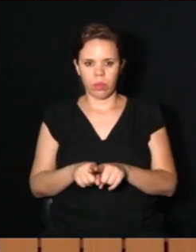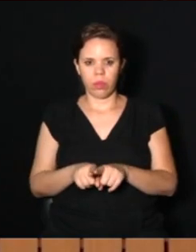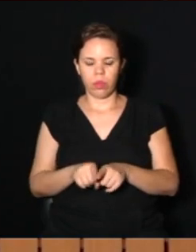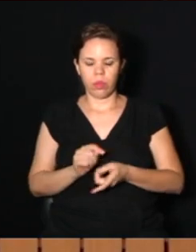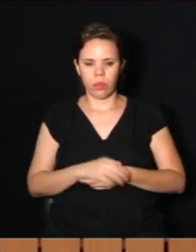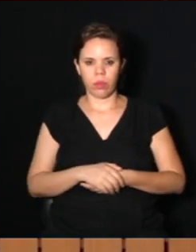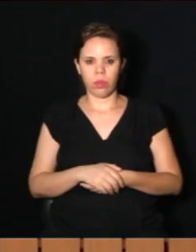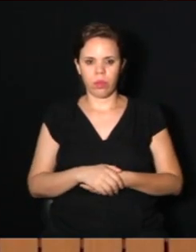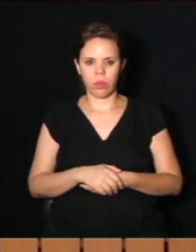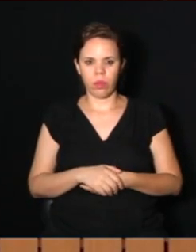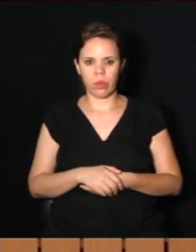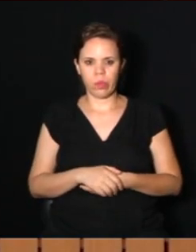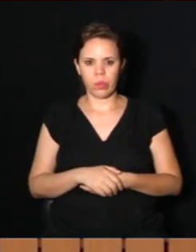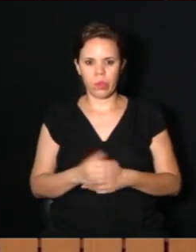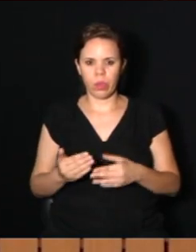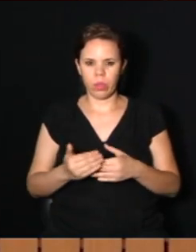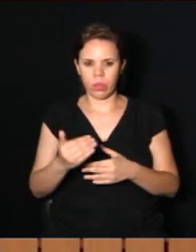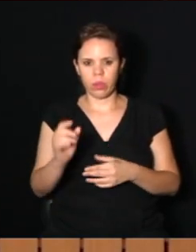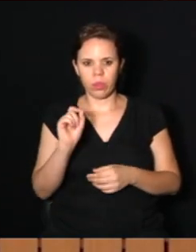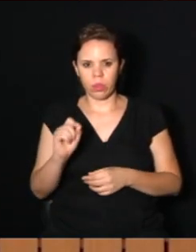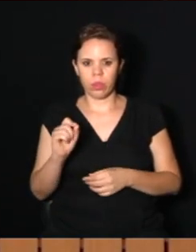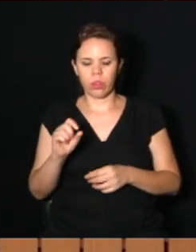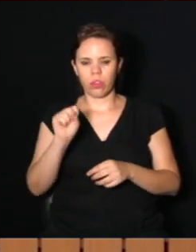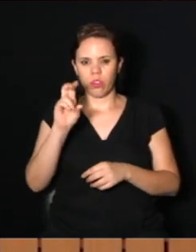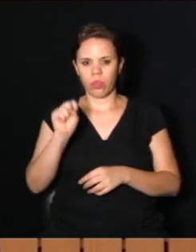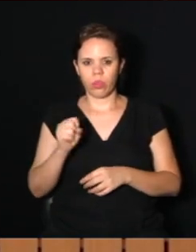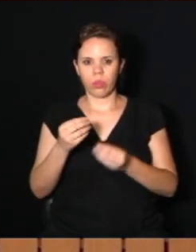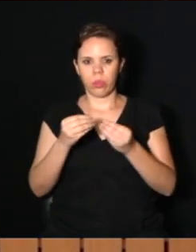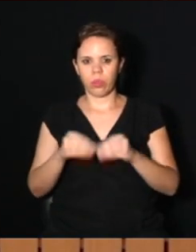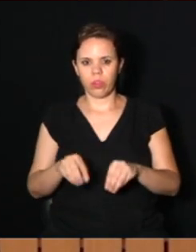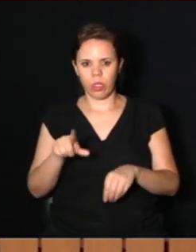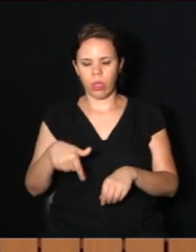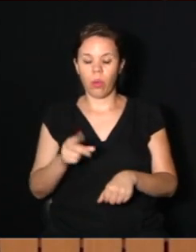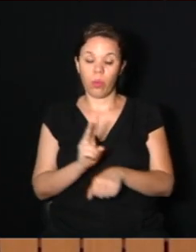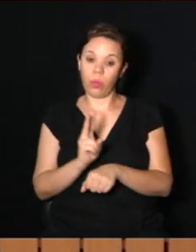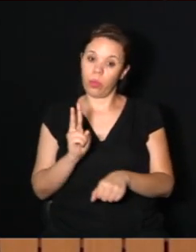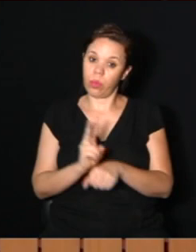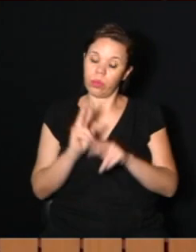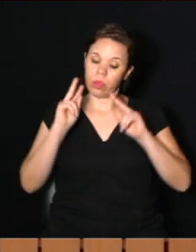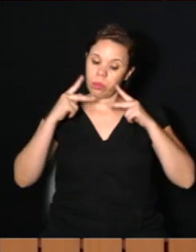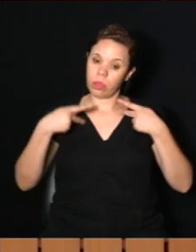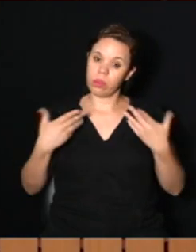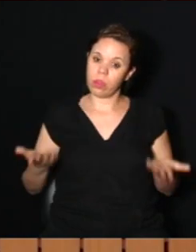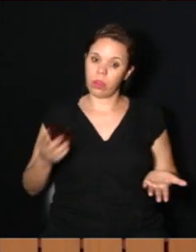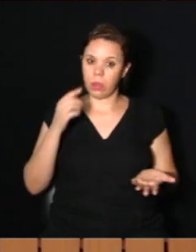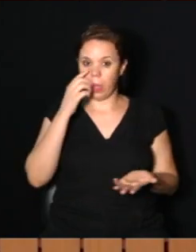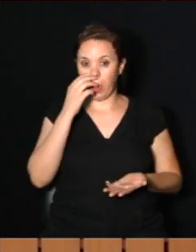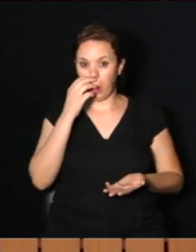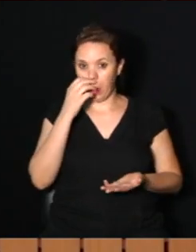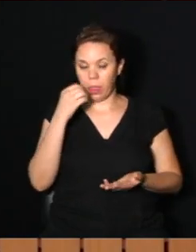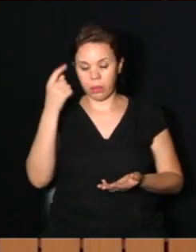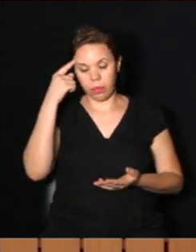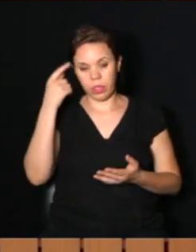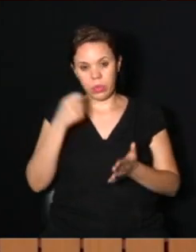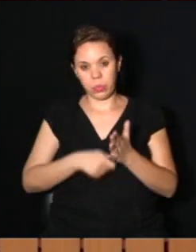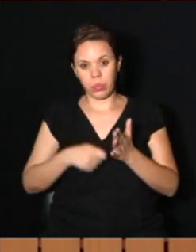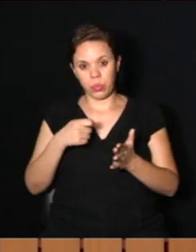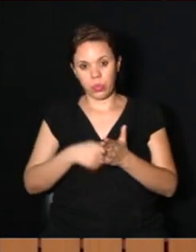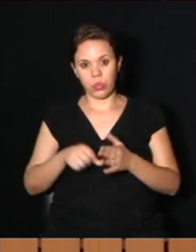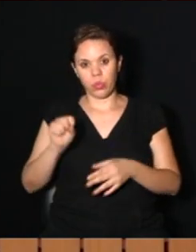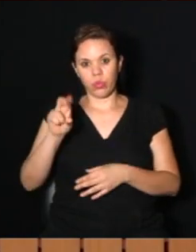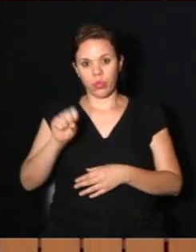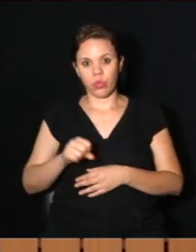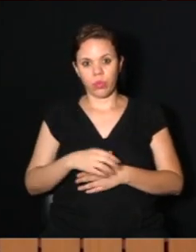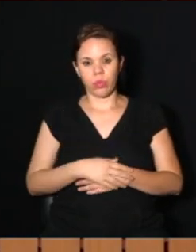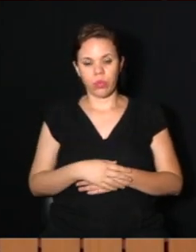numa composição a partir daquilo que preconiza o Sistema Único de Saúde, que é o cuidado humanizado, né? Então, quando a gente pensa na política de humanização do Sistema Único de